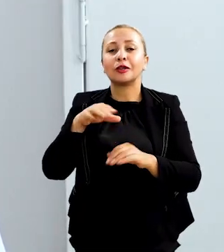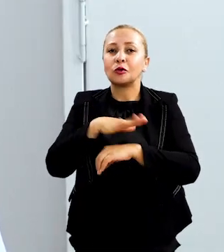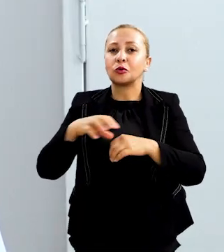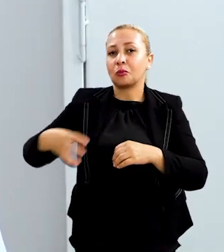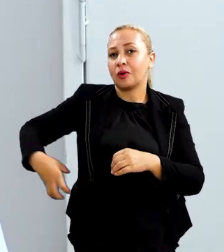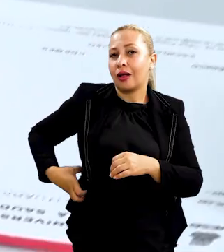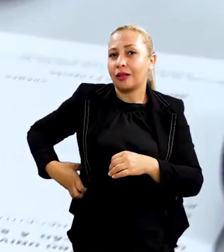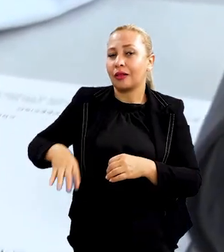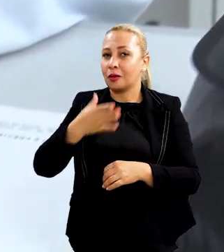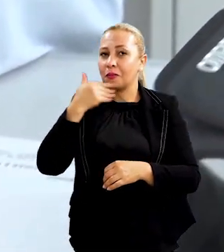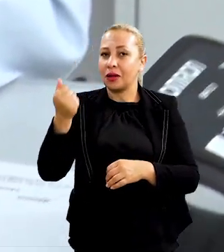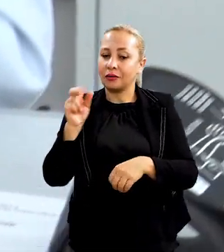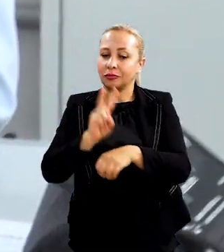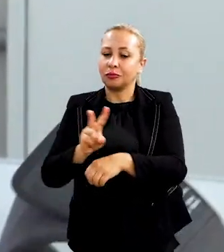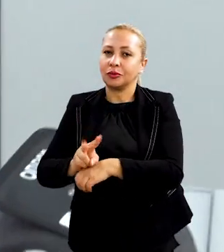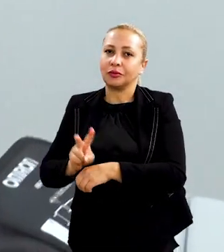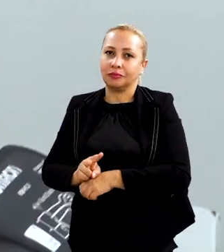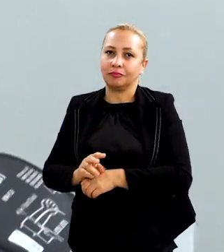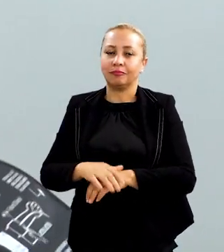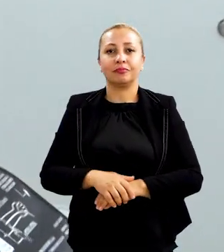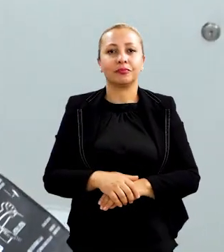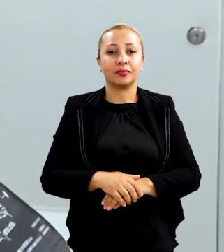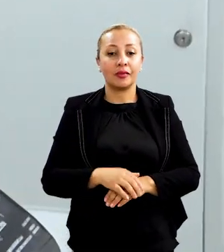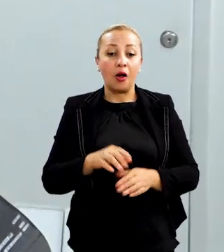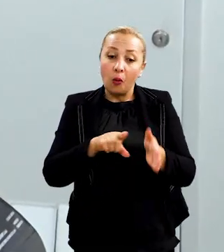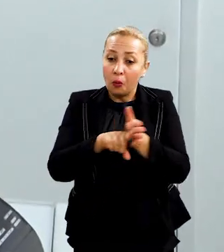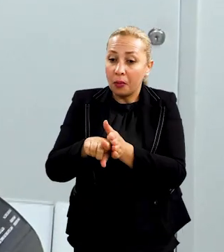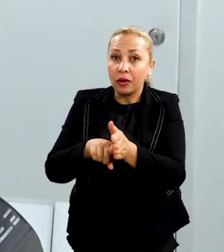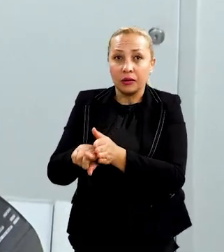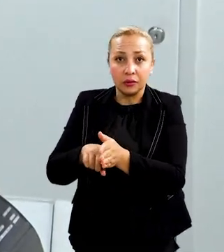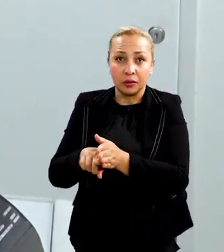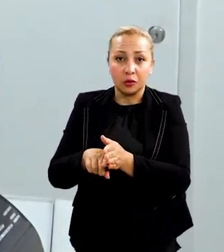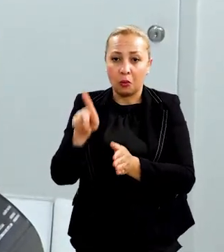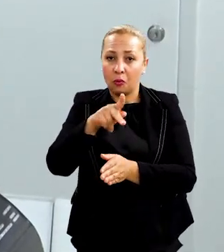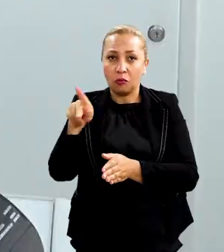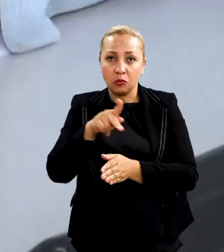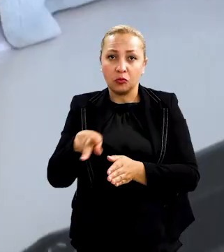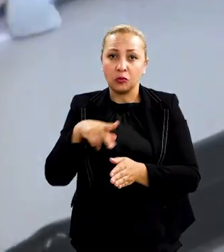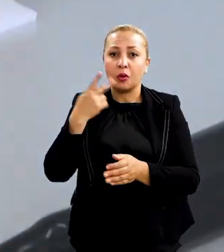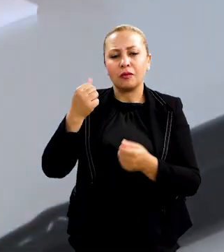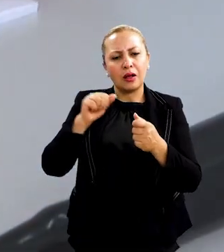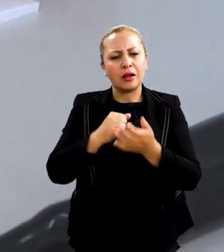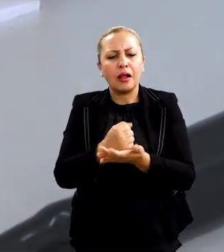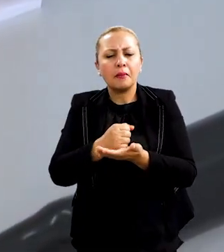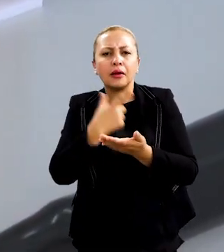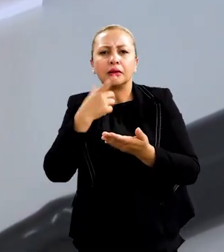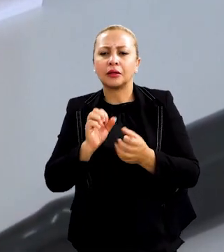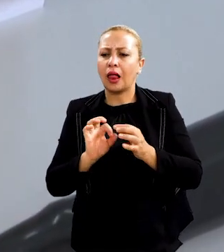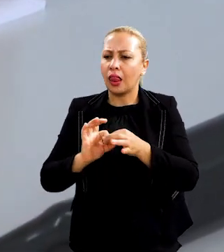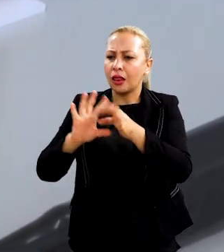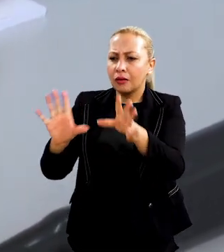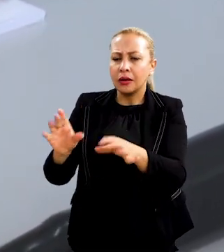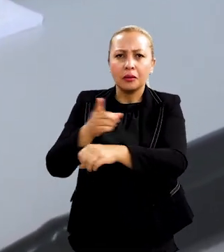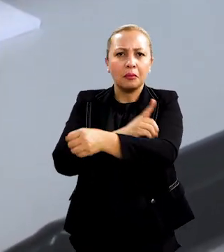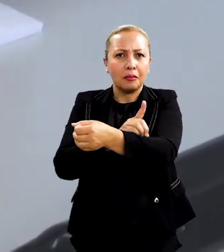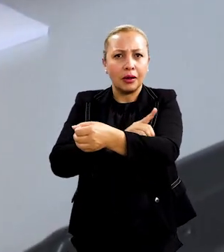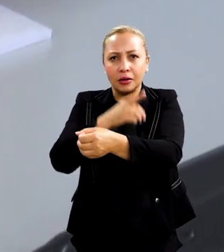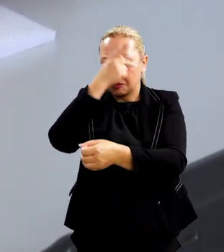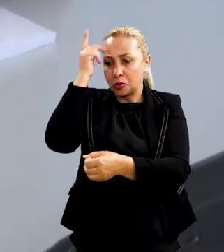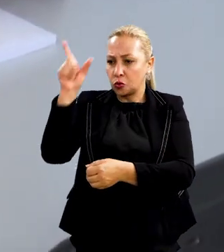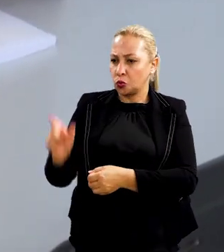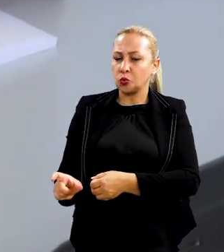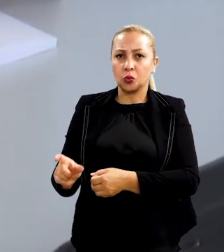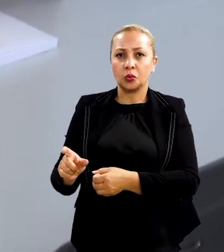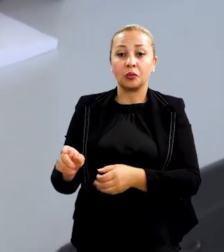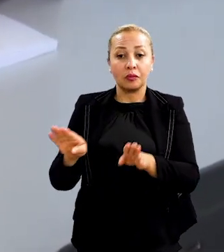proteção renal. De acordo com o pesquisador, a medicação que é disponibilizada para diabéticos pelo